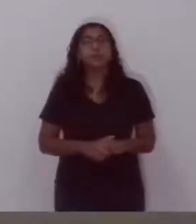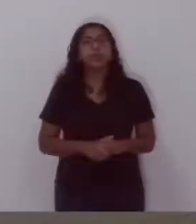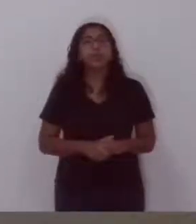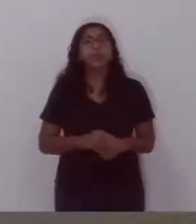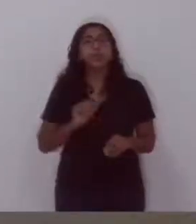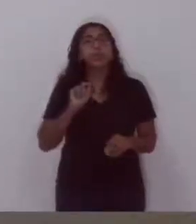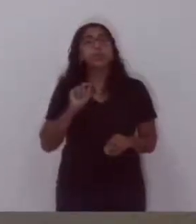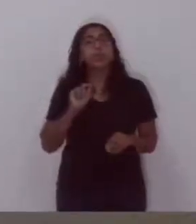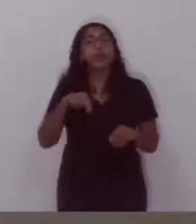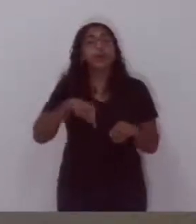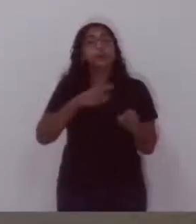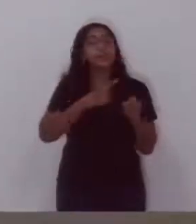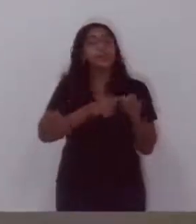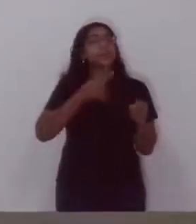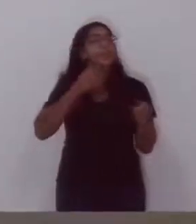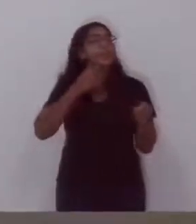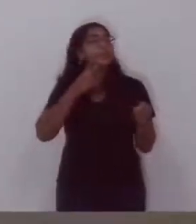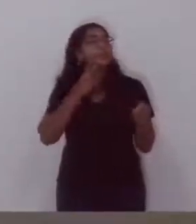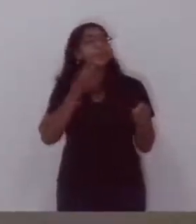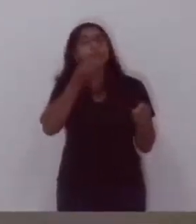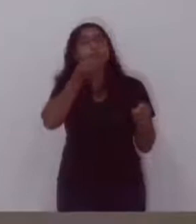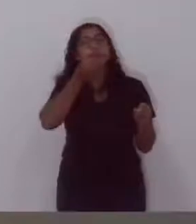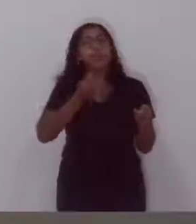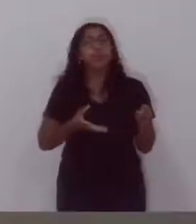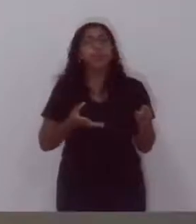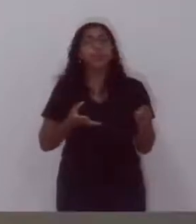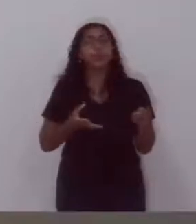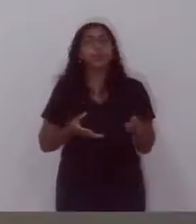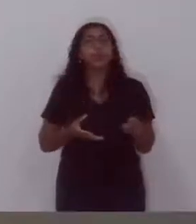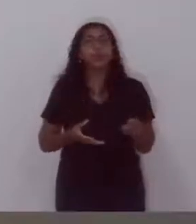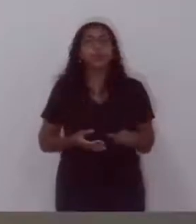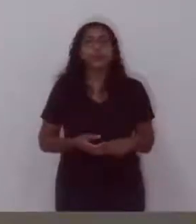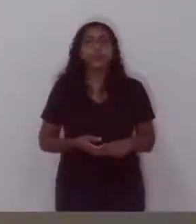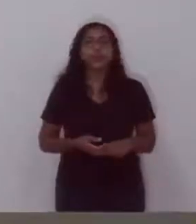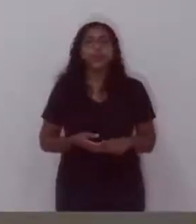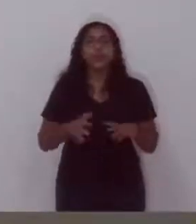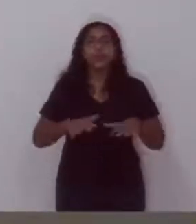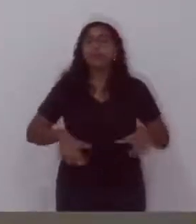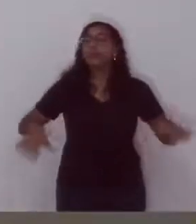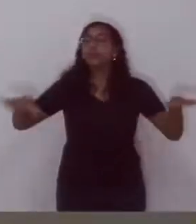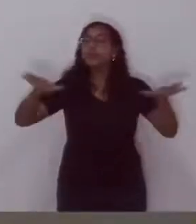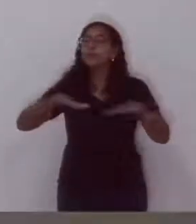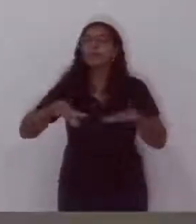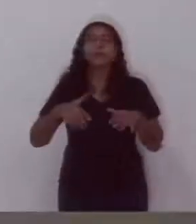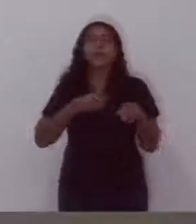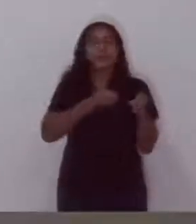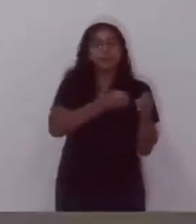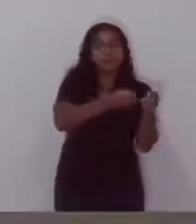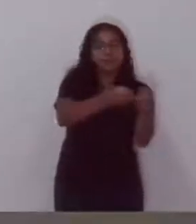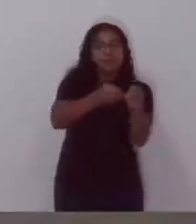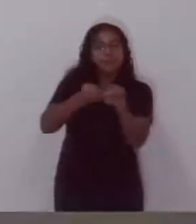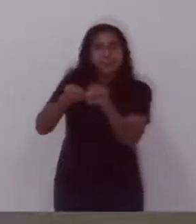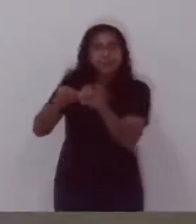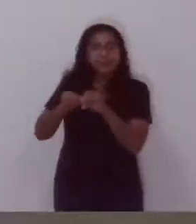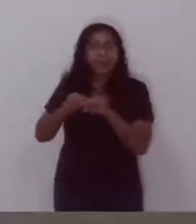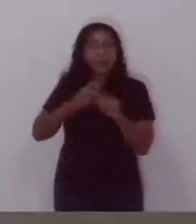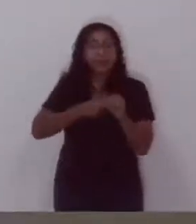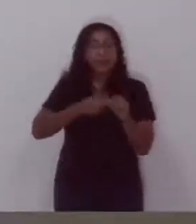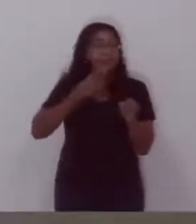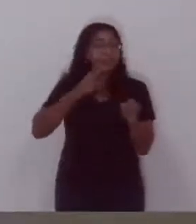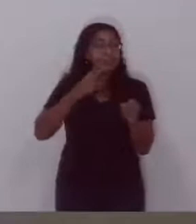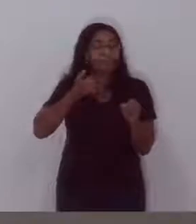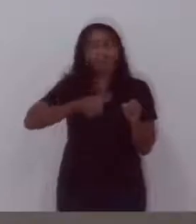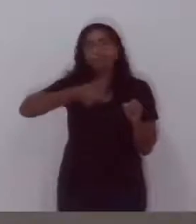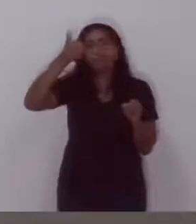continuar sendo uma das melhores cidades do nosso município. Ou seja, da nossa região. Eu fui vice-presidente do Parlamento Metropolitano